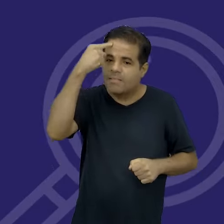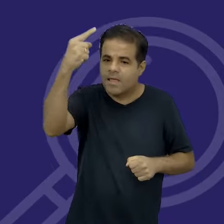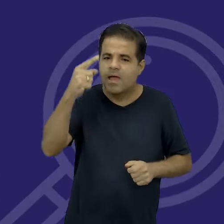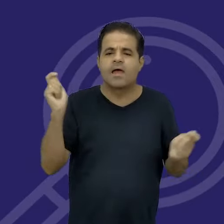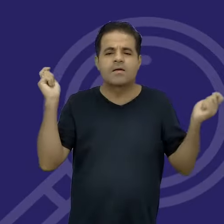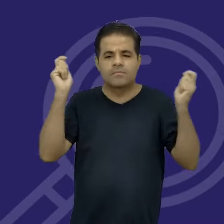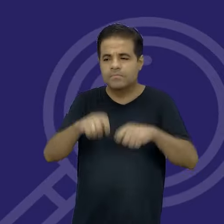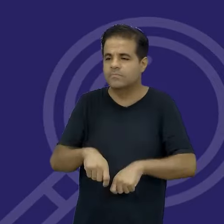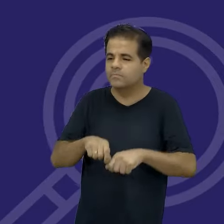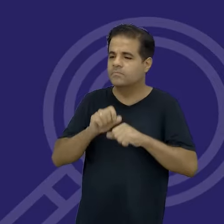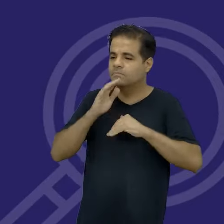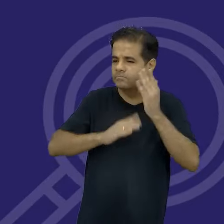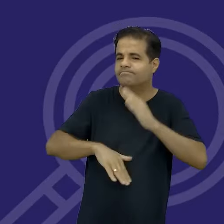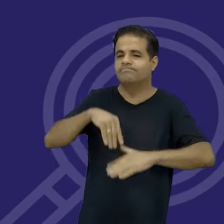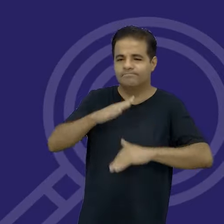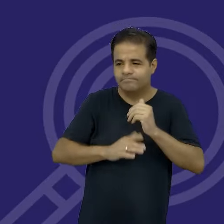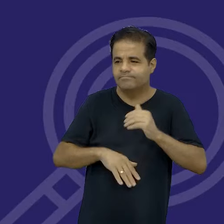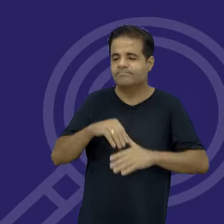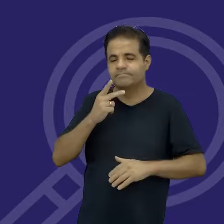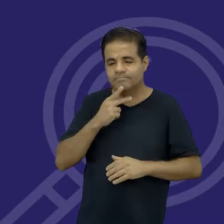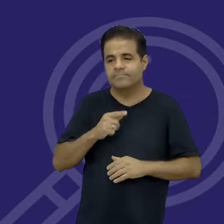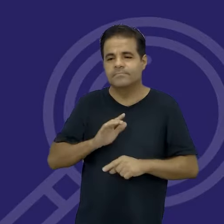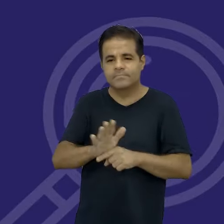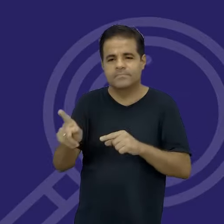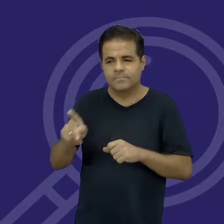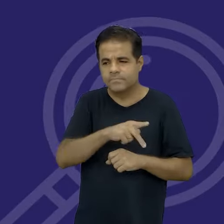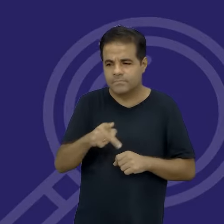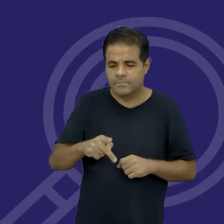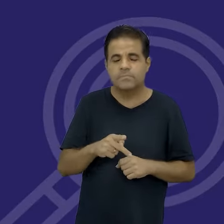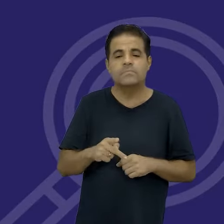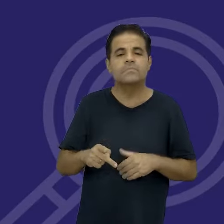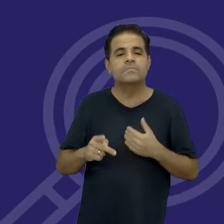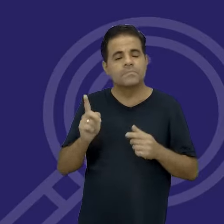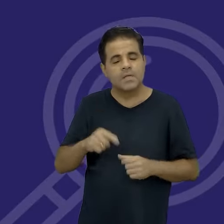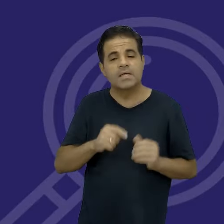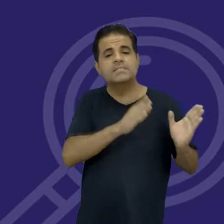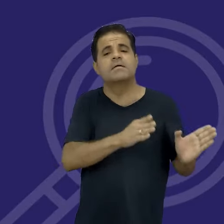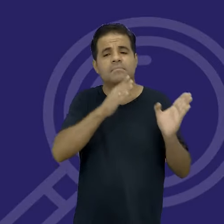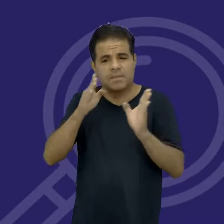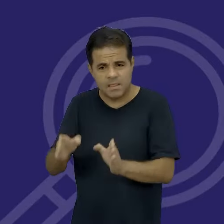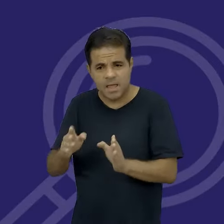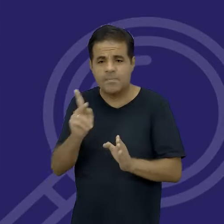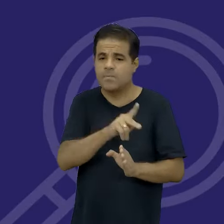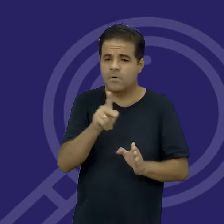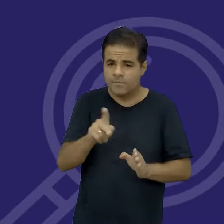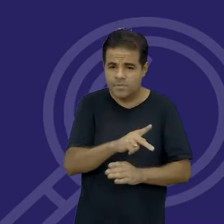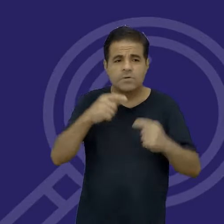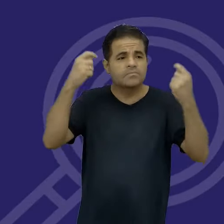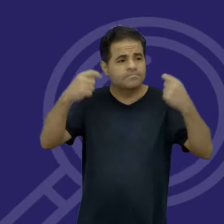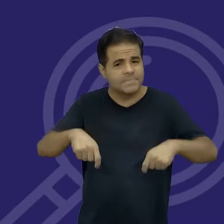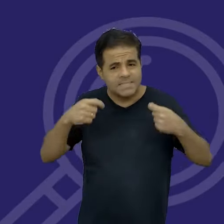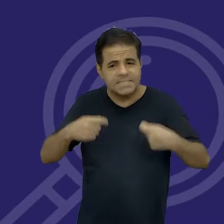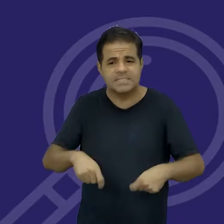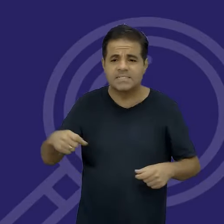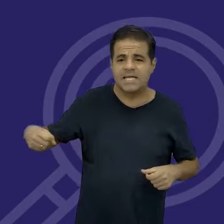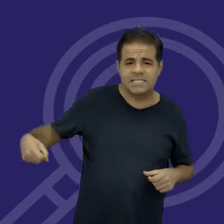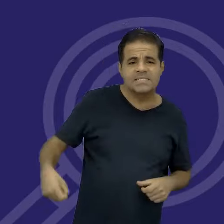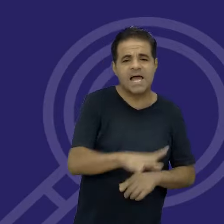possamos observar e incentivar. Aqui está o papel do professor, né? Essa etapa, o professor ele precisa sair daquele papel